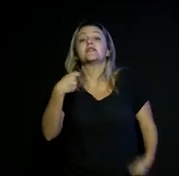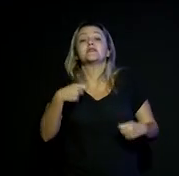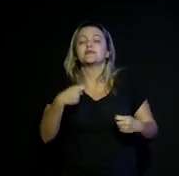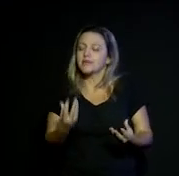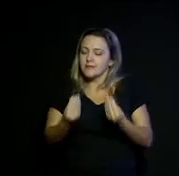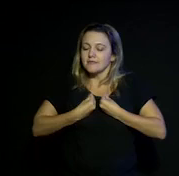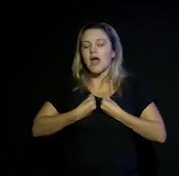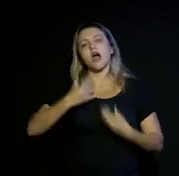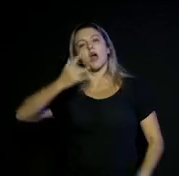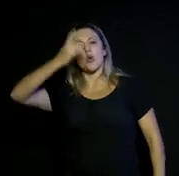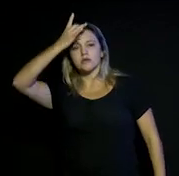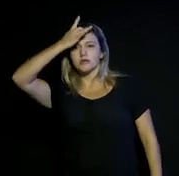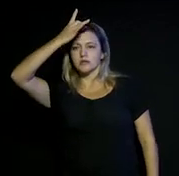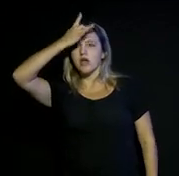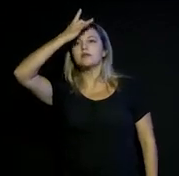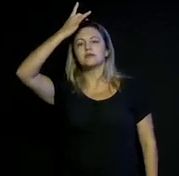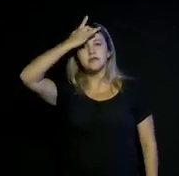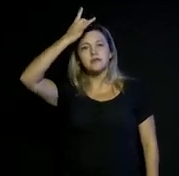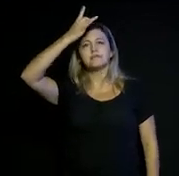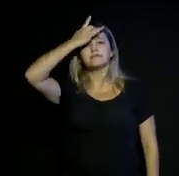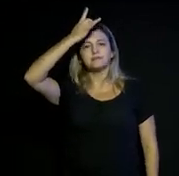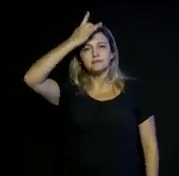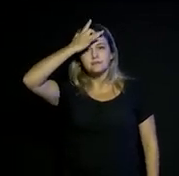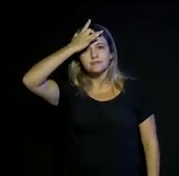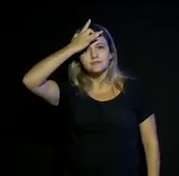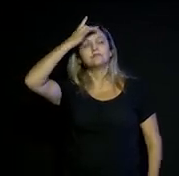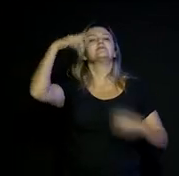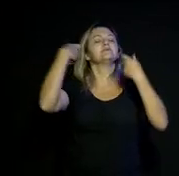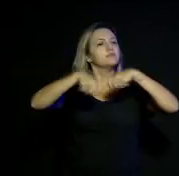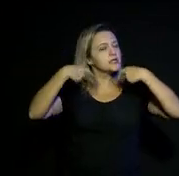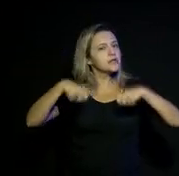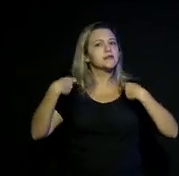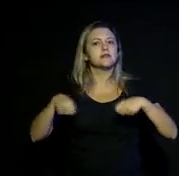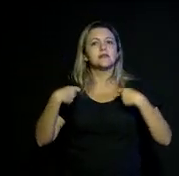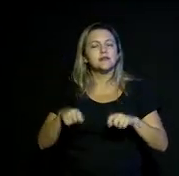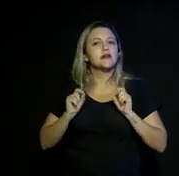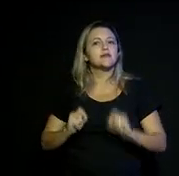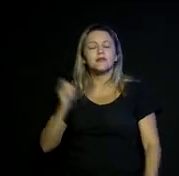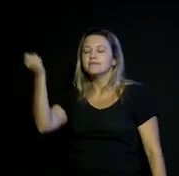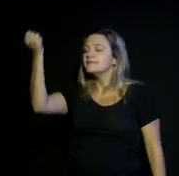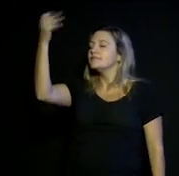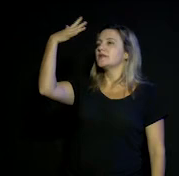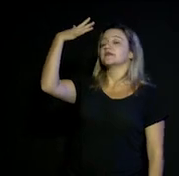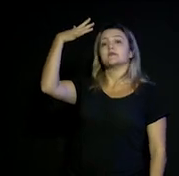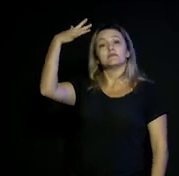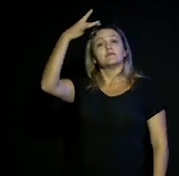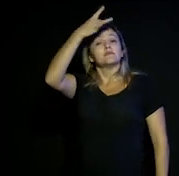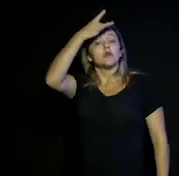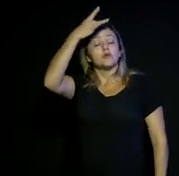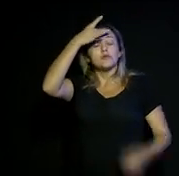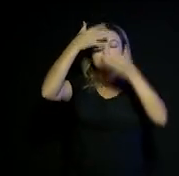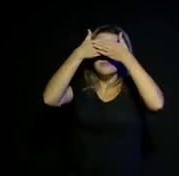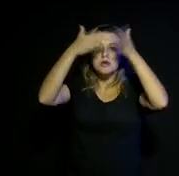a evolução humana nada mais é do que lançar luz sobre as trevas. Dentro de si e à sua volta. De tal